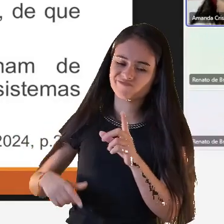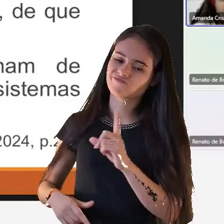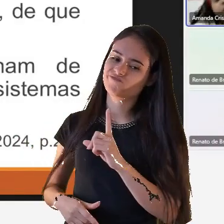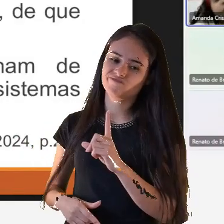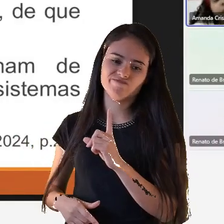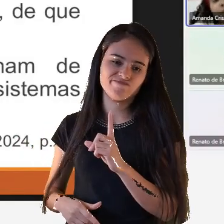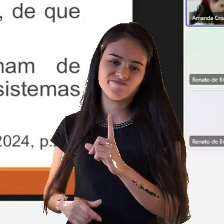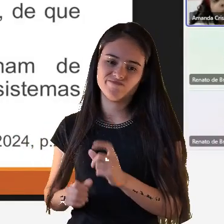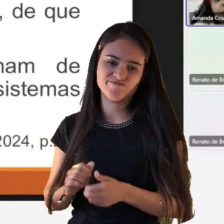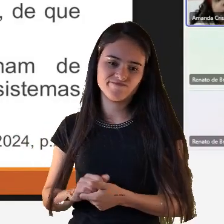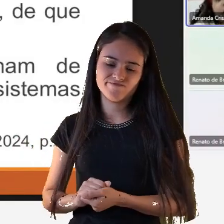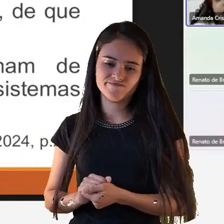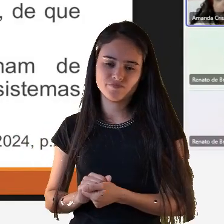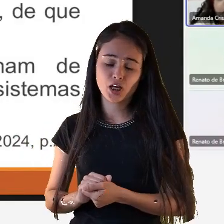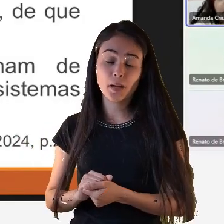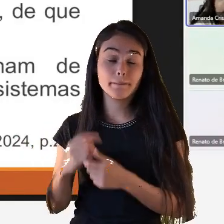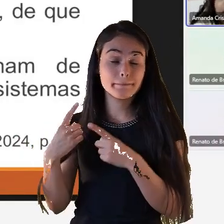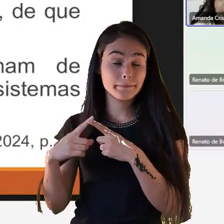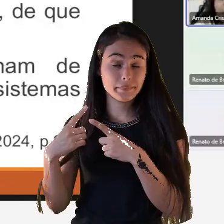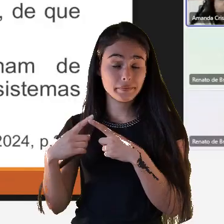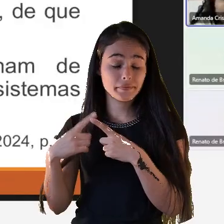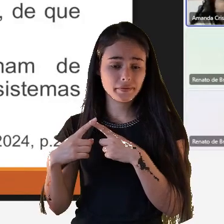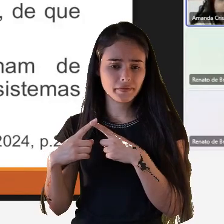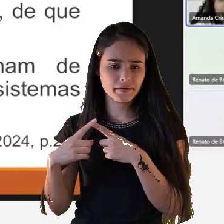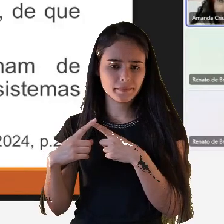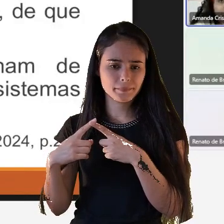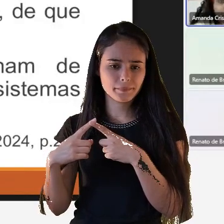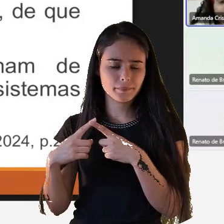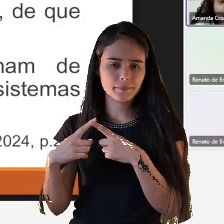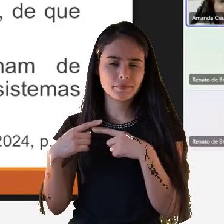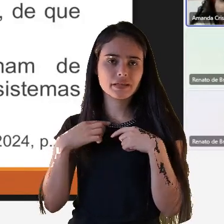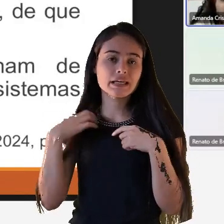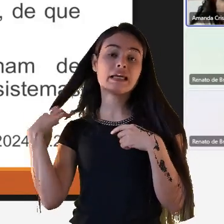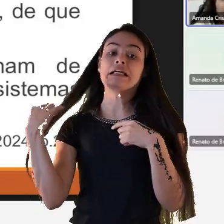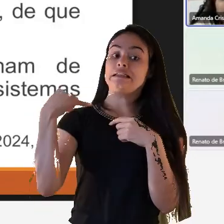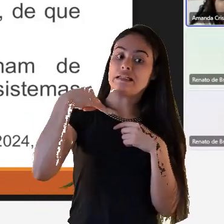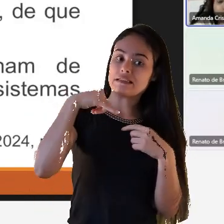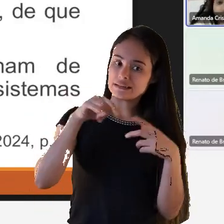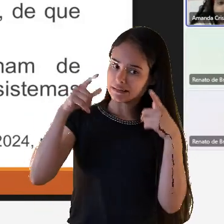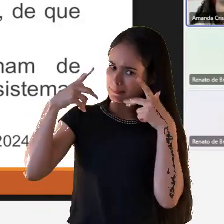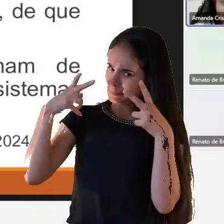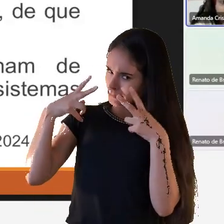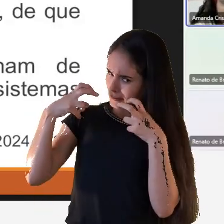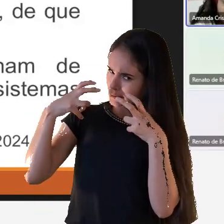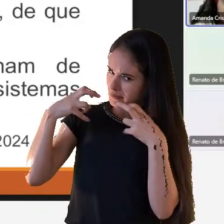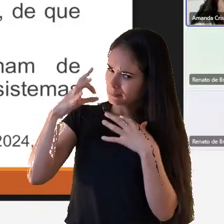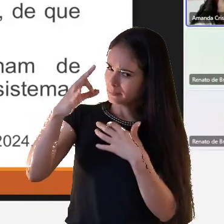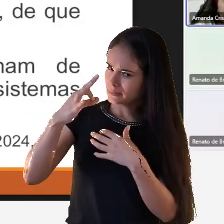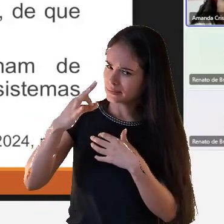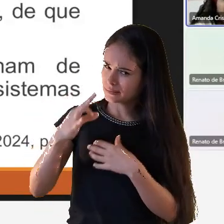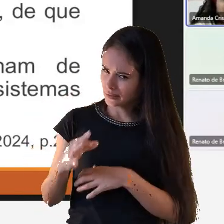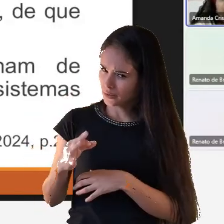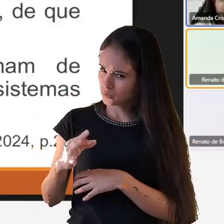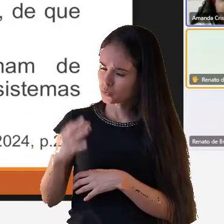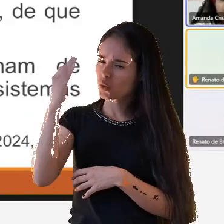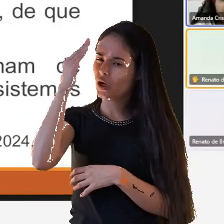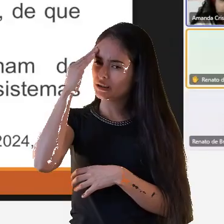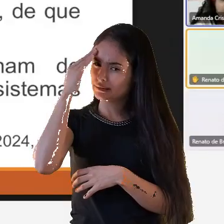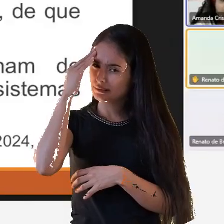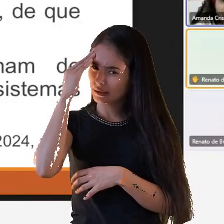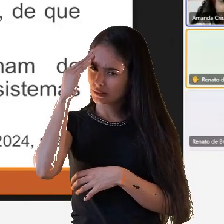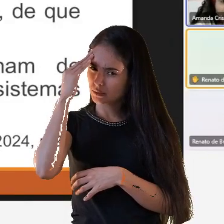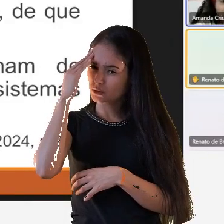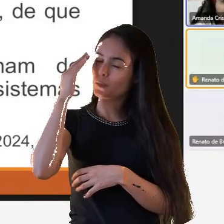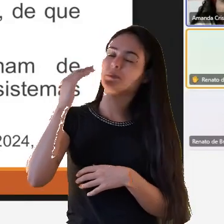Os povos africanos, eles modificaram muita coisa a respeito